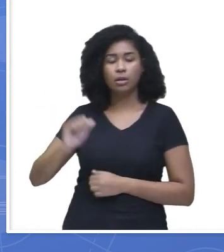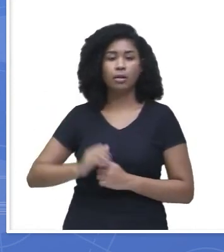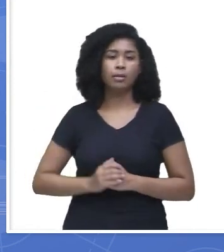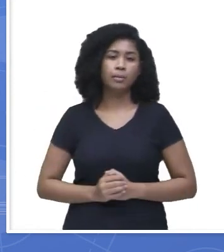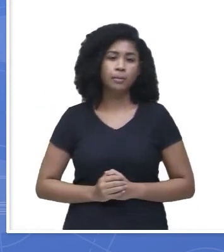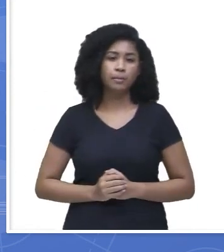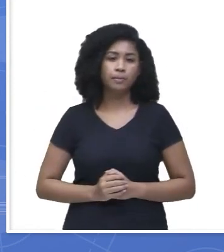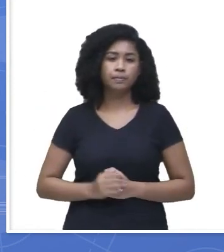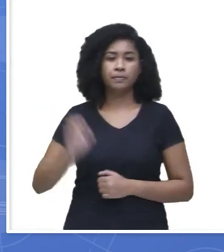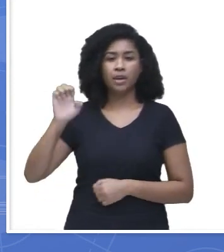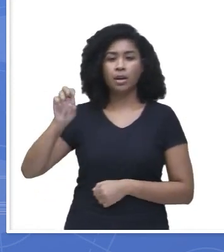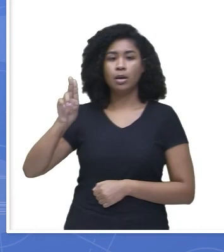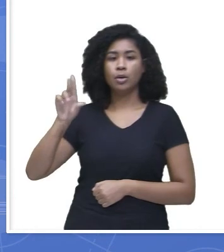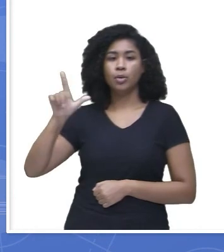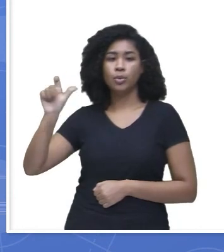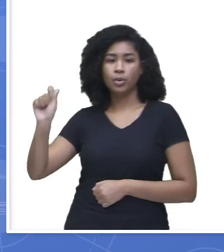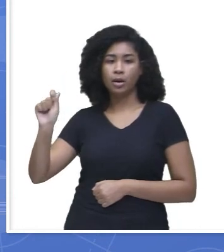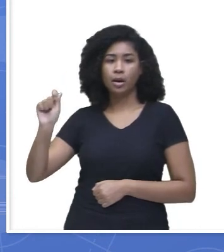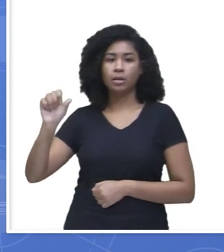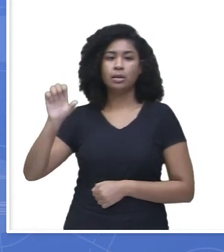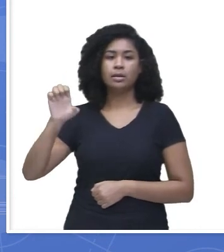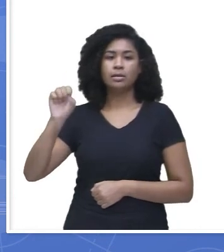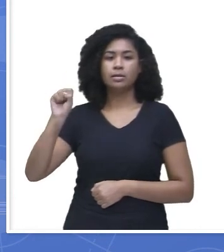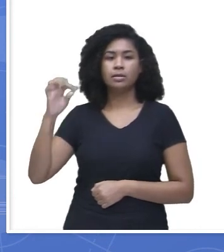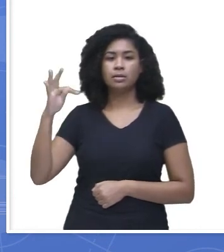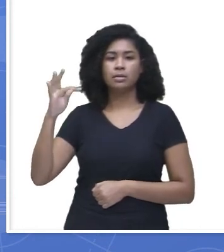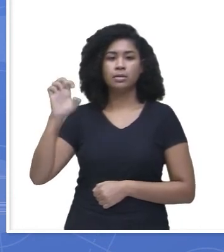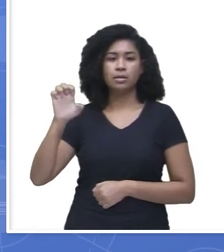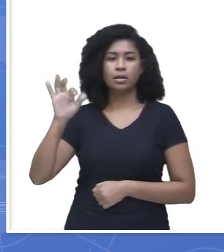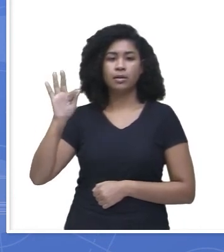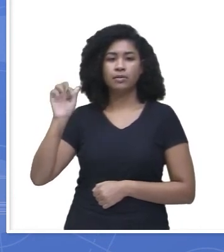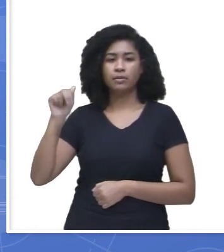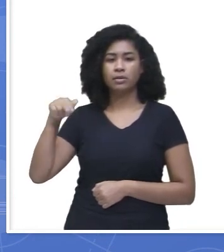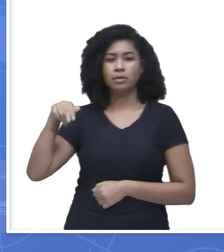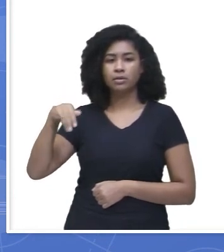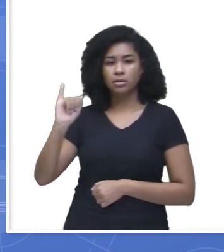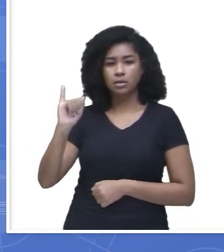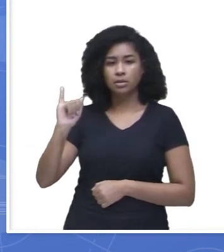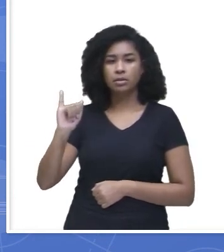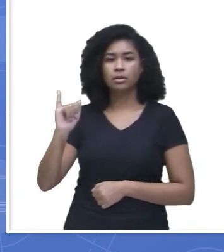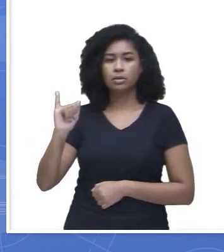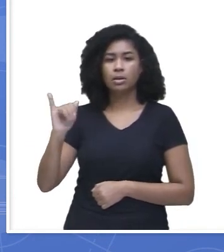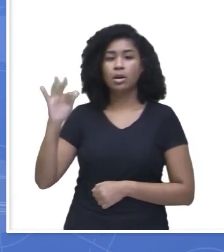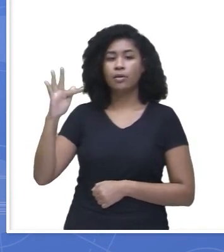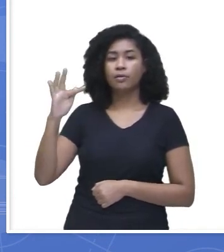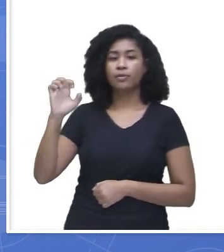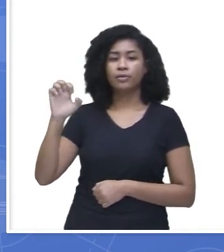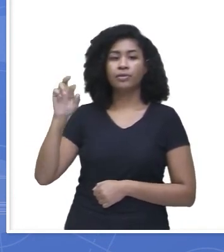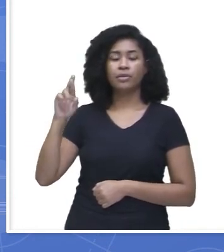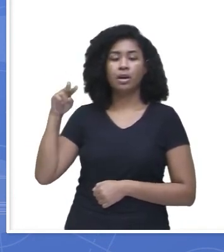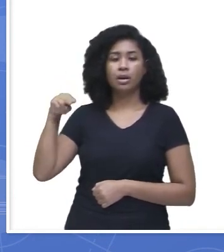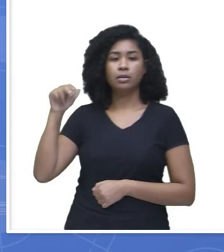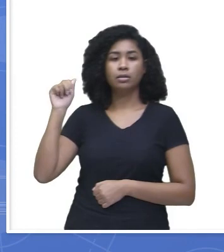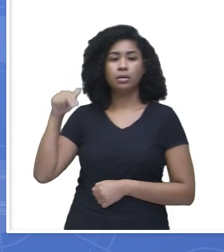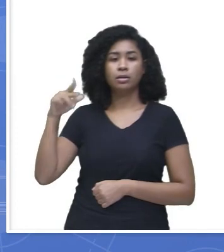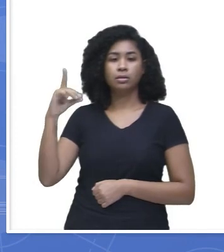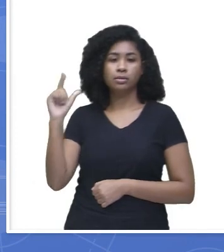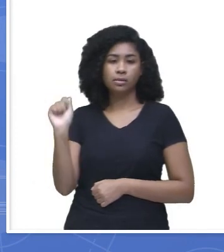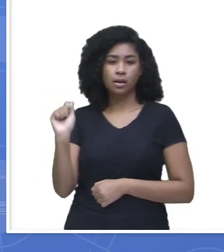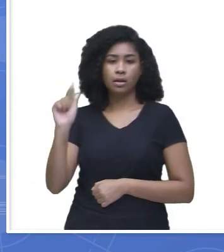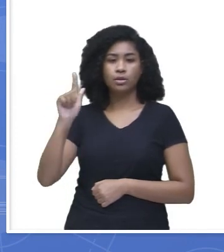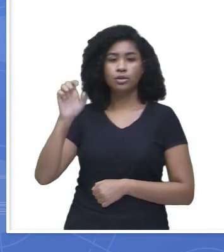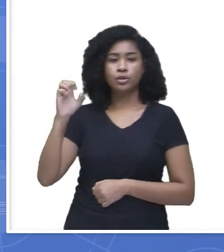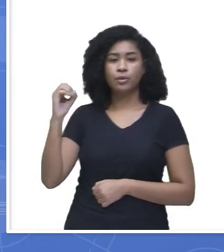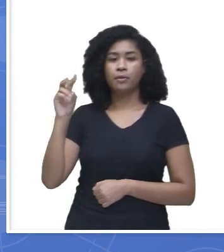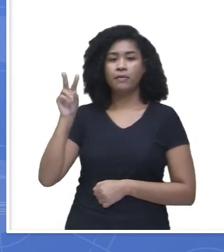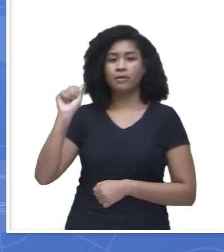a Eula, Stephanie, quem mais? Letra D, Fernanda, Giovana,